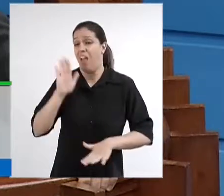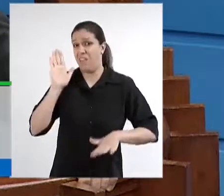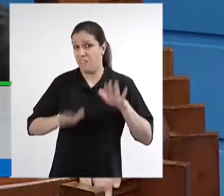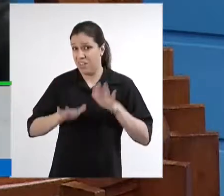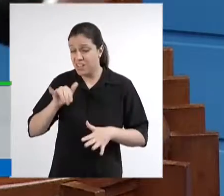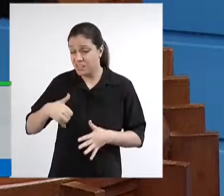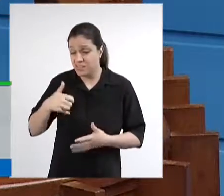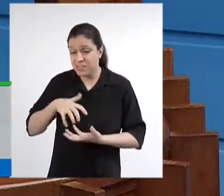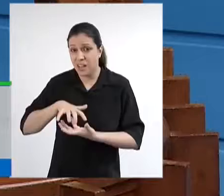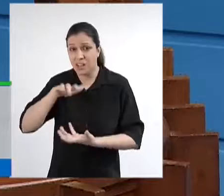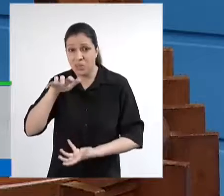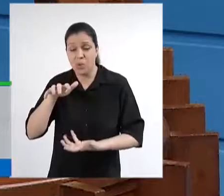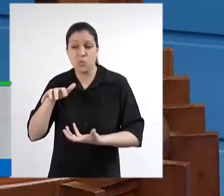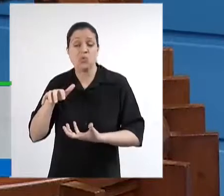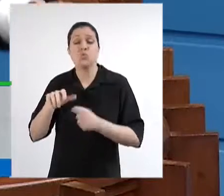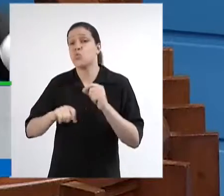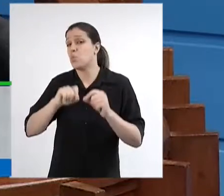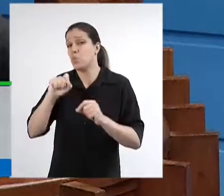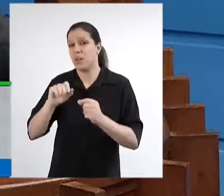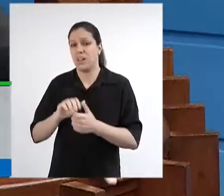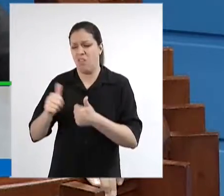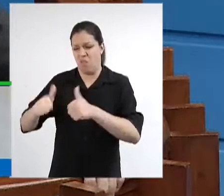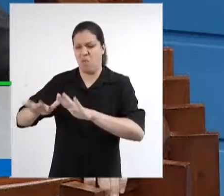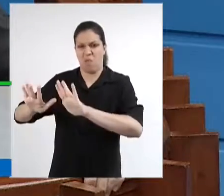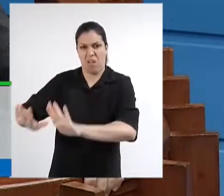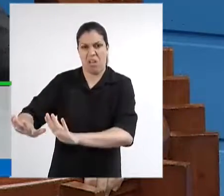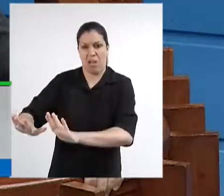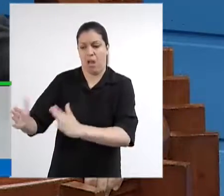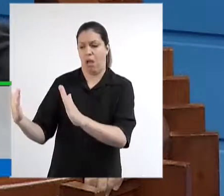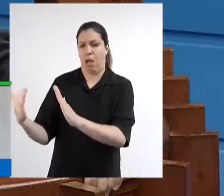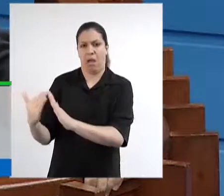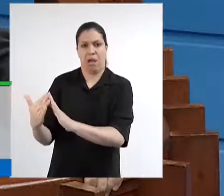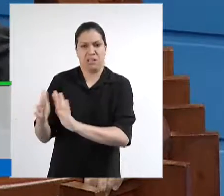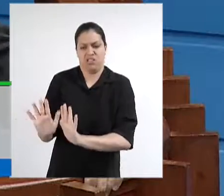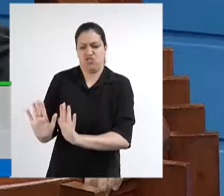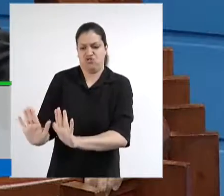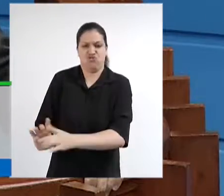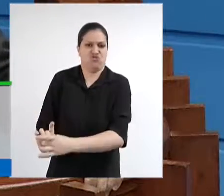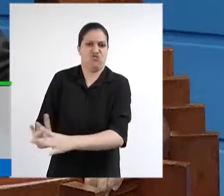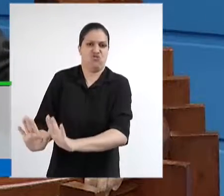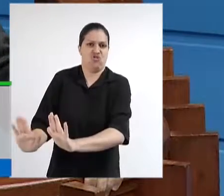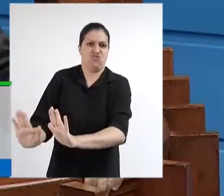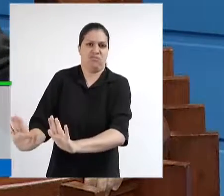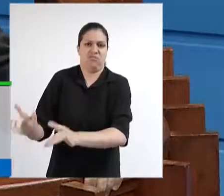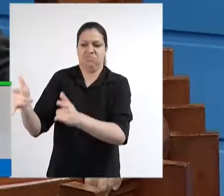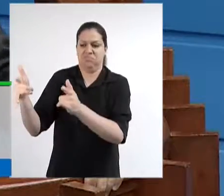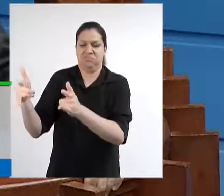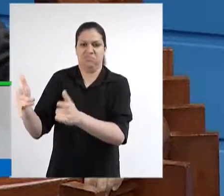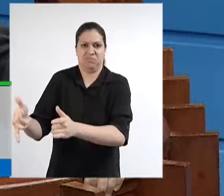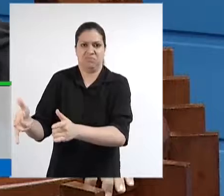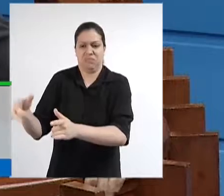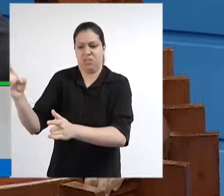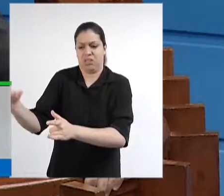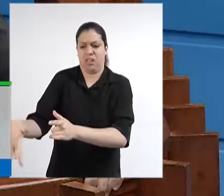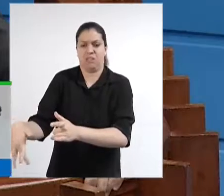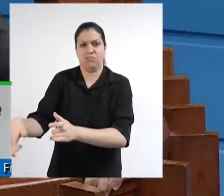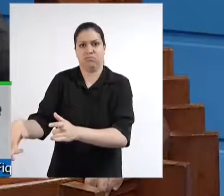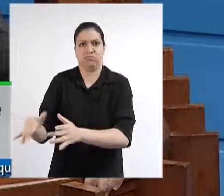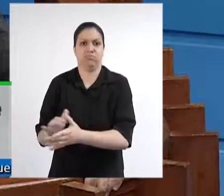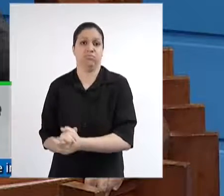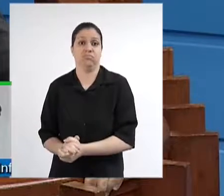idoso fica num canto ou num quartinho no fundo de casa dos